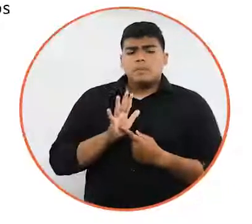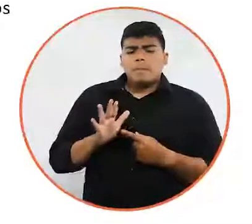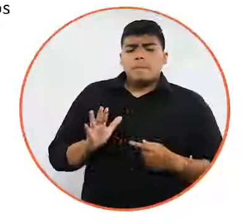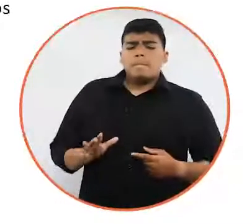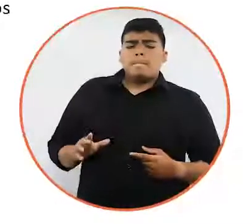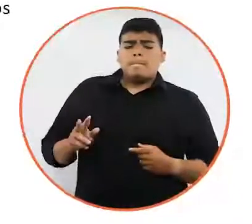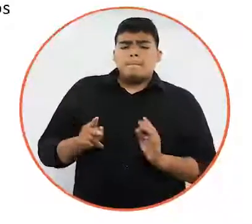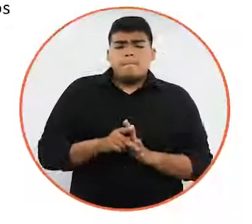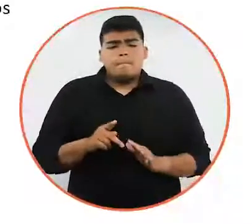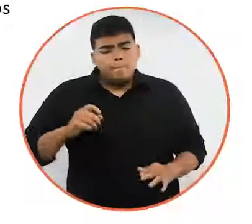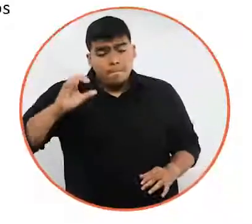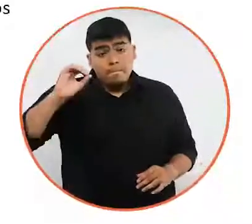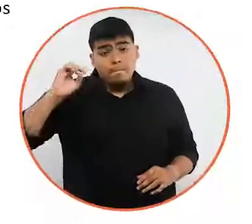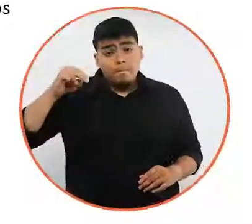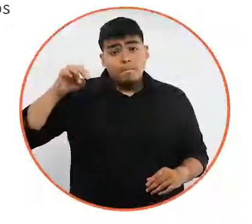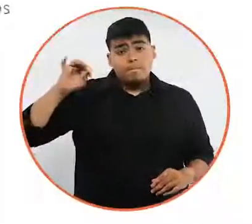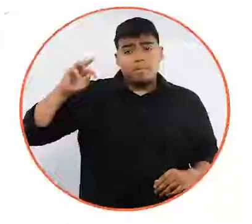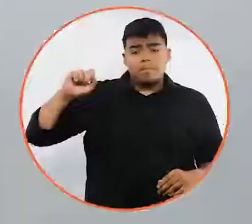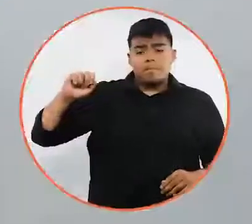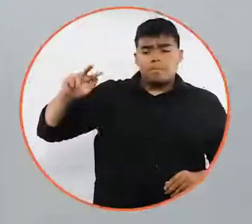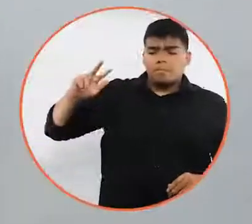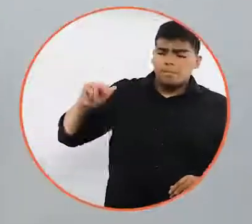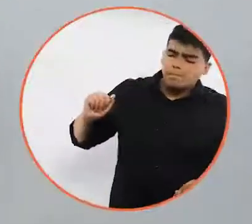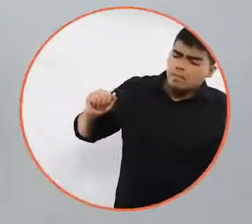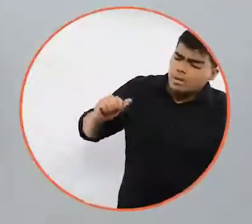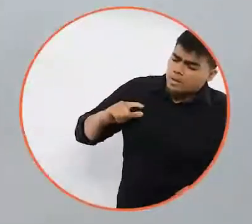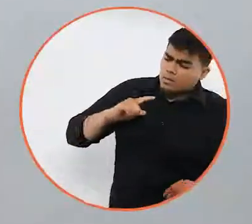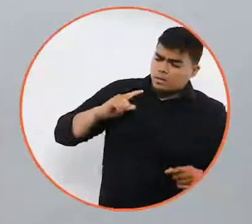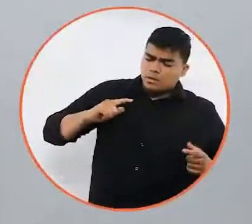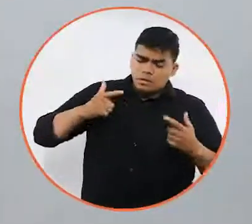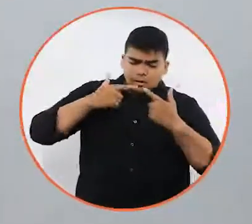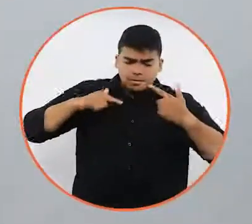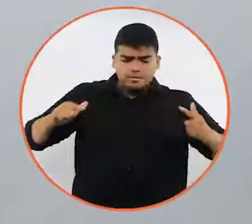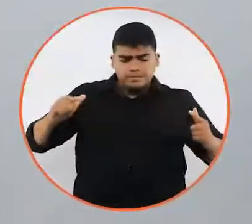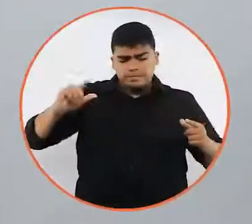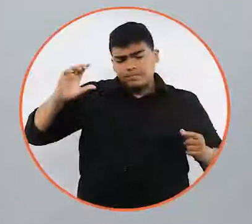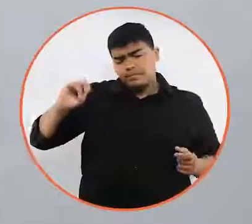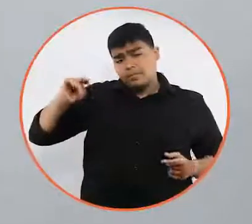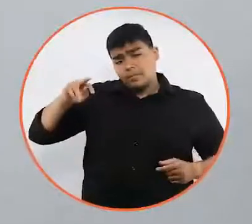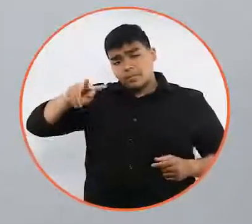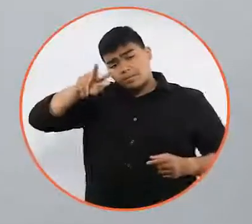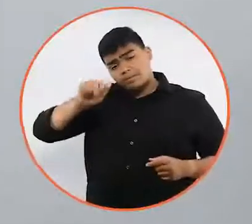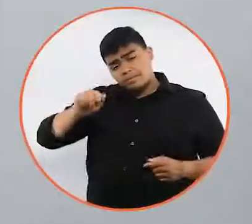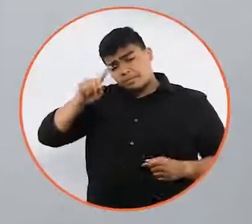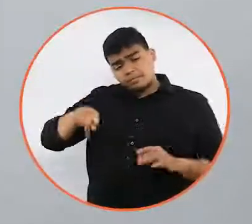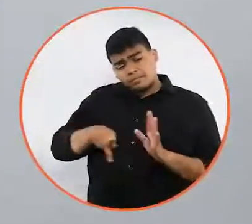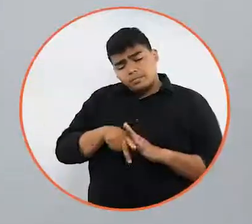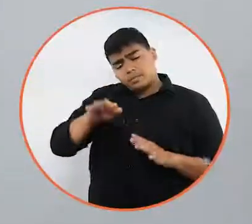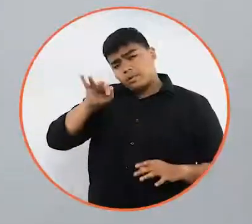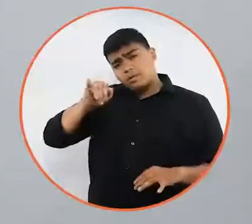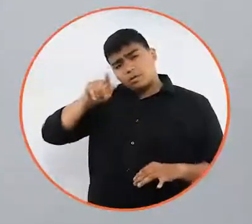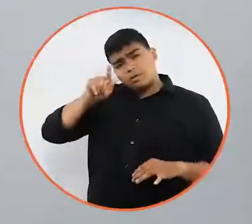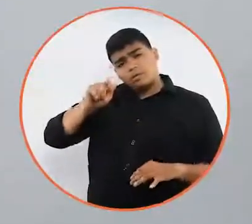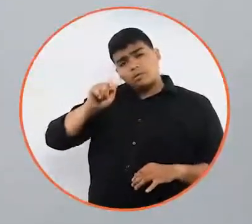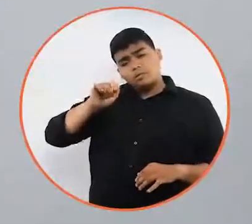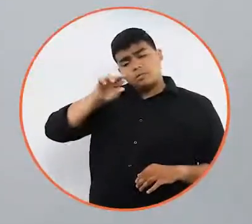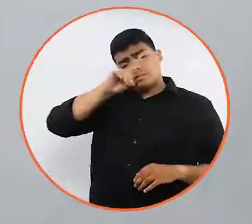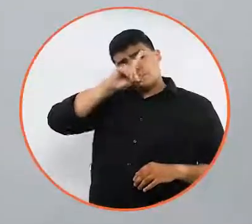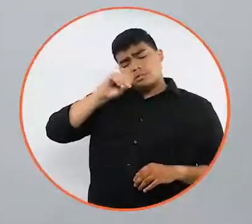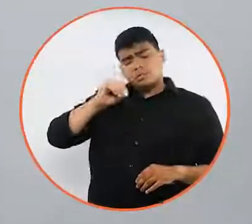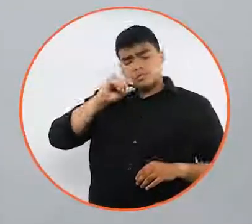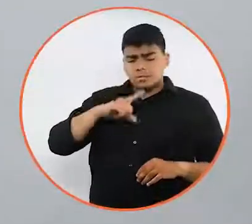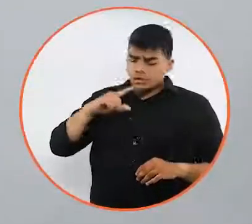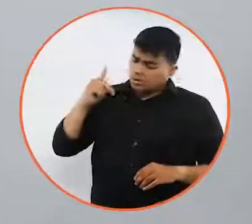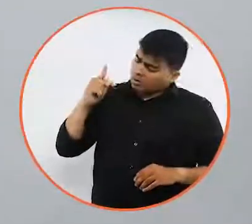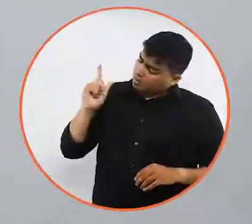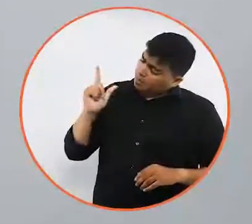característicos da linguagem conotativa. Olha o que nós vimos na aula anterior. O que é a linguagem conotativa? É aquela que apresenta o sentido figurado. Ou seja, é a